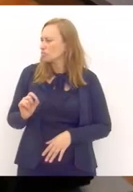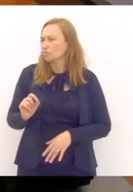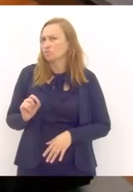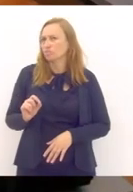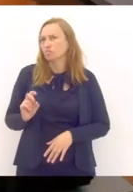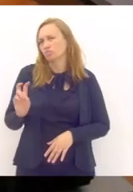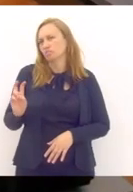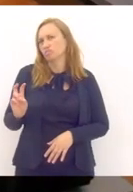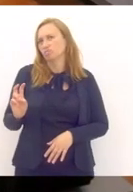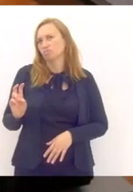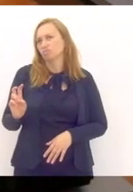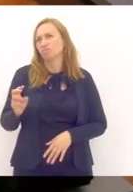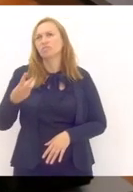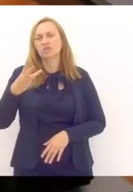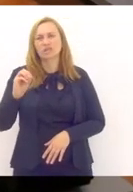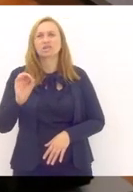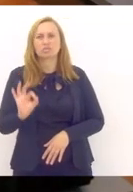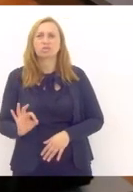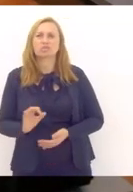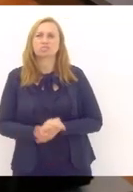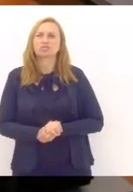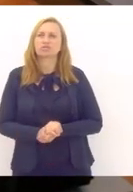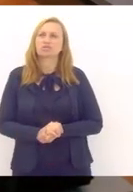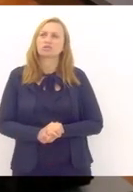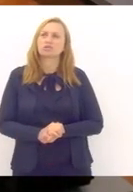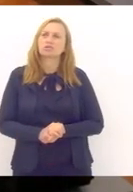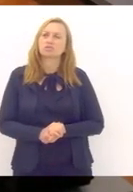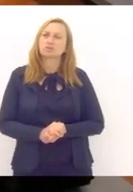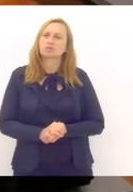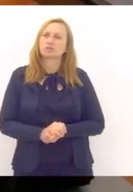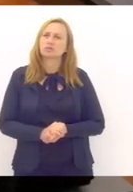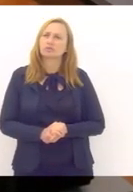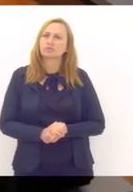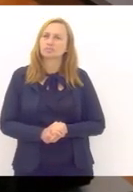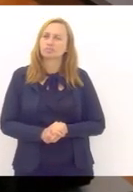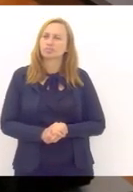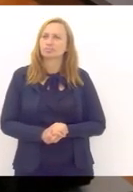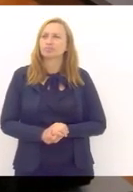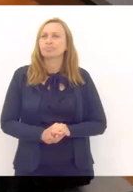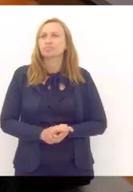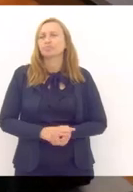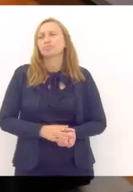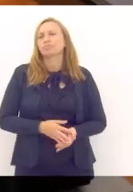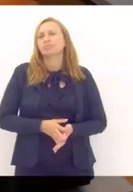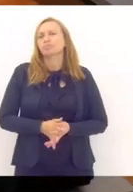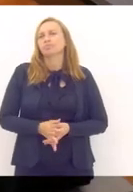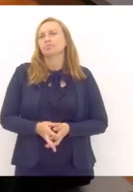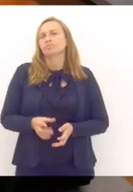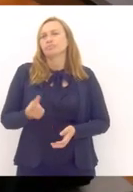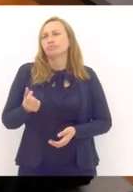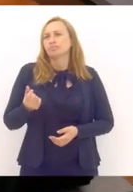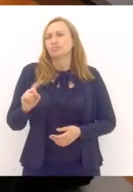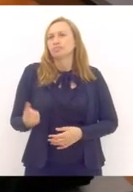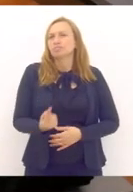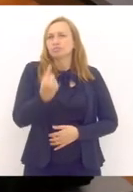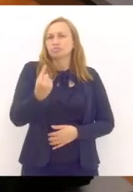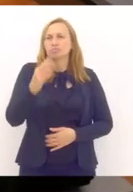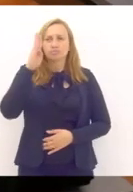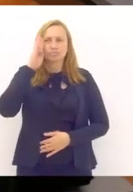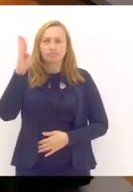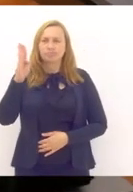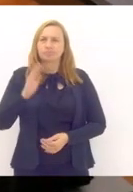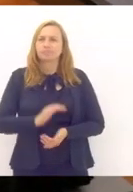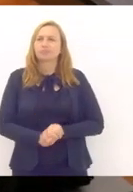Ah. 30% está conosco. O fluxo, já que entrou nisso, o fluxo da conta única, que é a principal, que